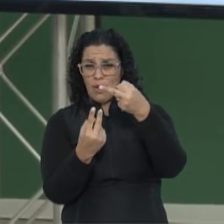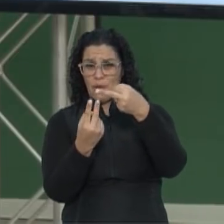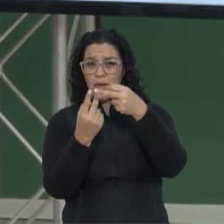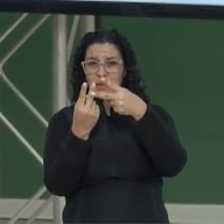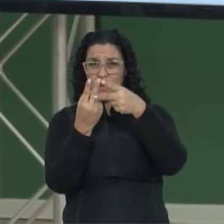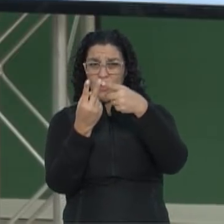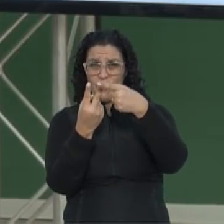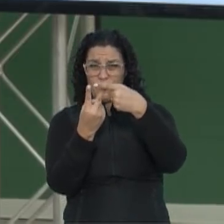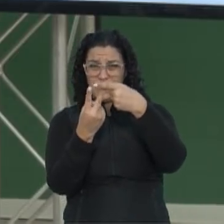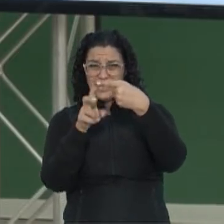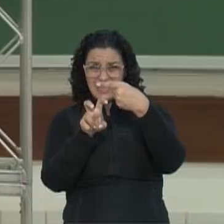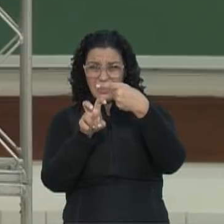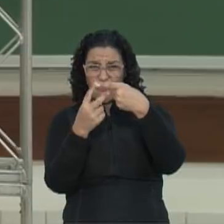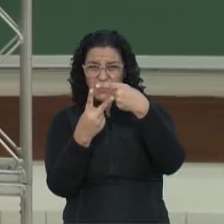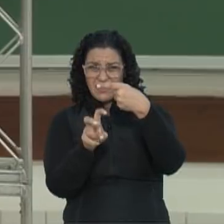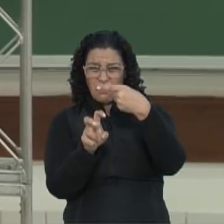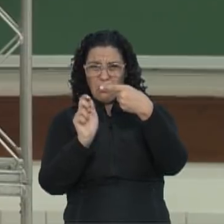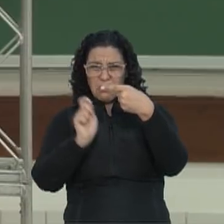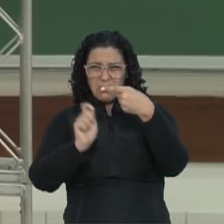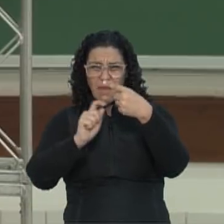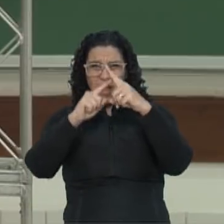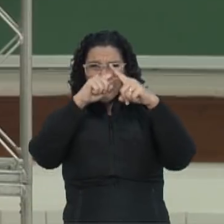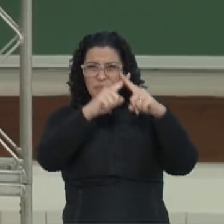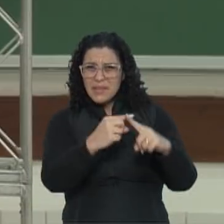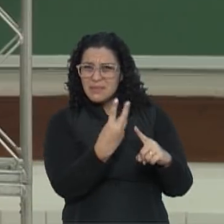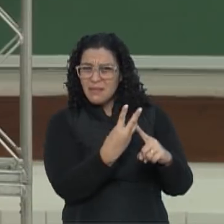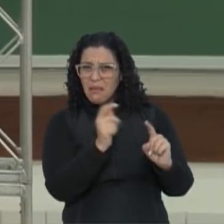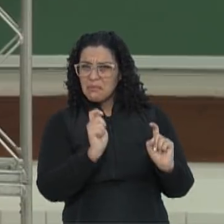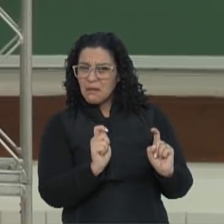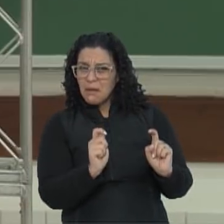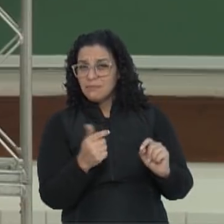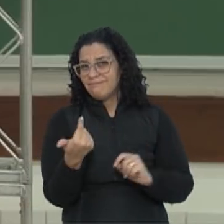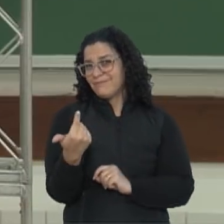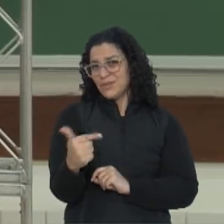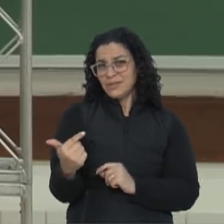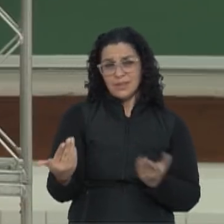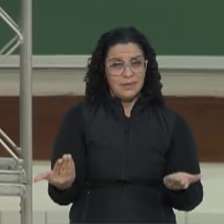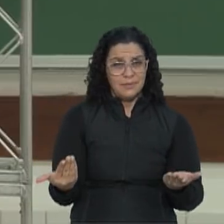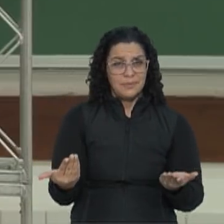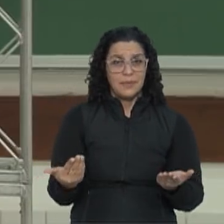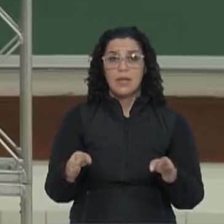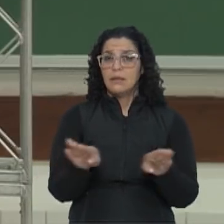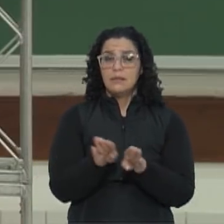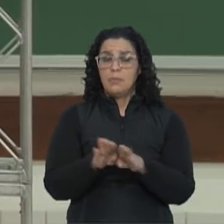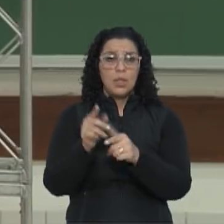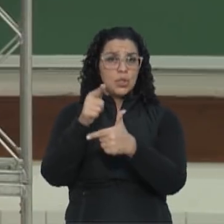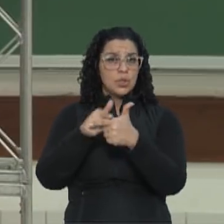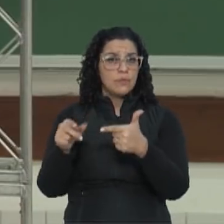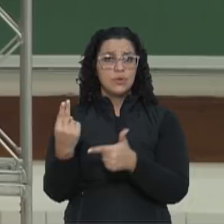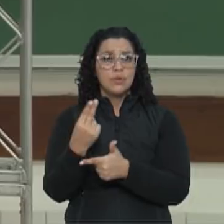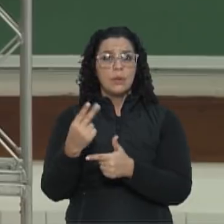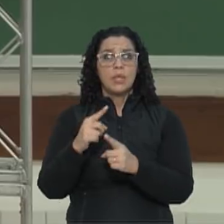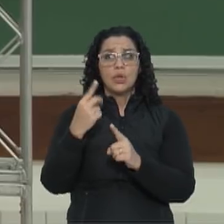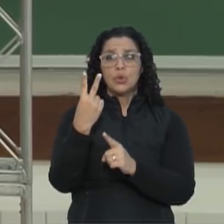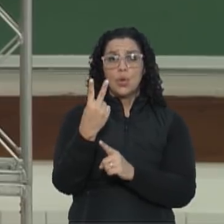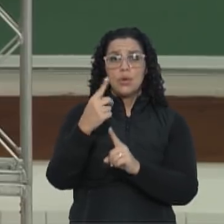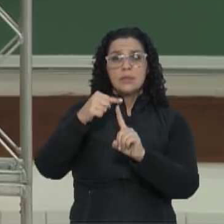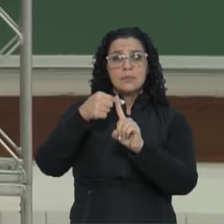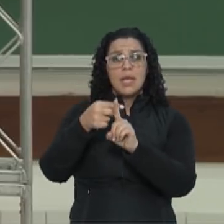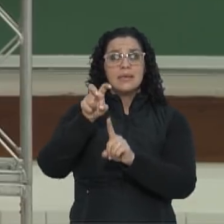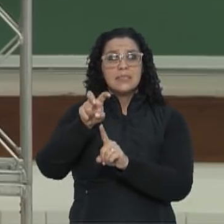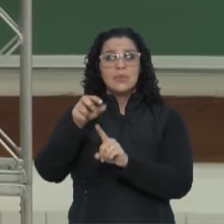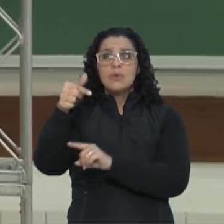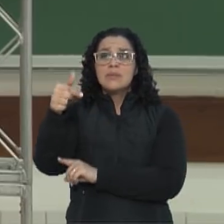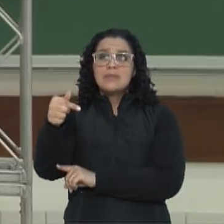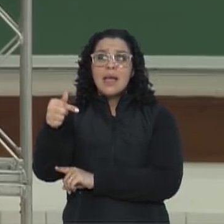qual tabuada? Ele está na tabuada do 3? Não está. E ele também não é divisível porque 2 mais 5 dá 7,